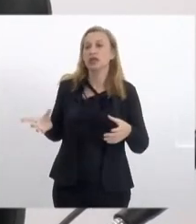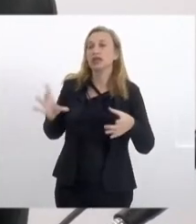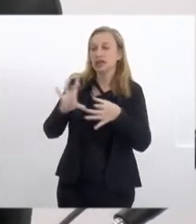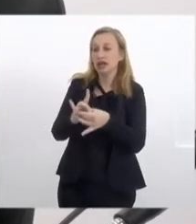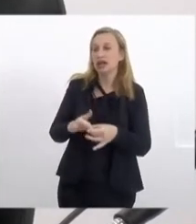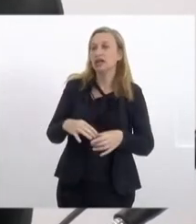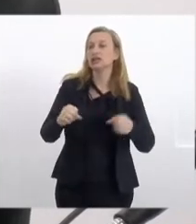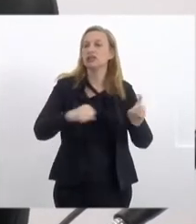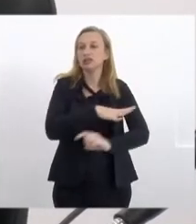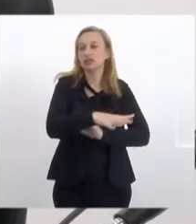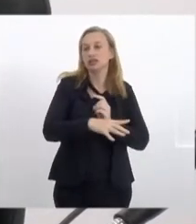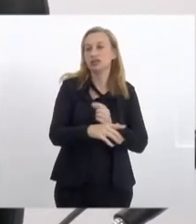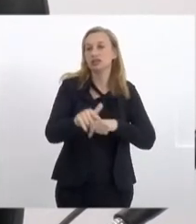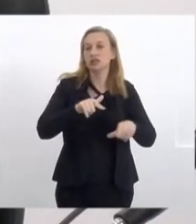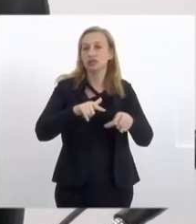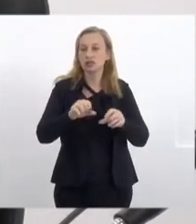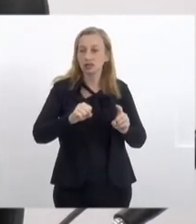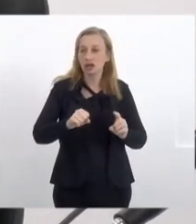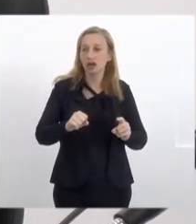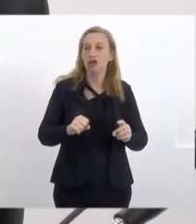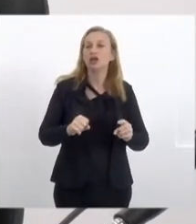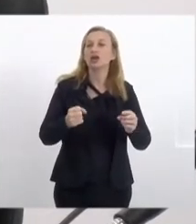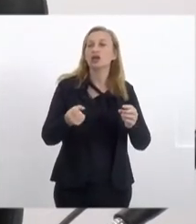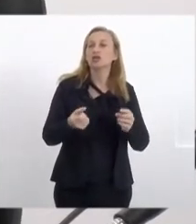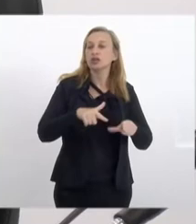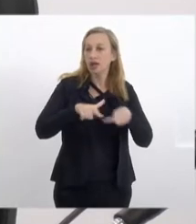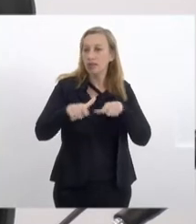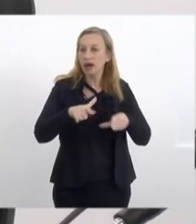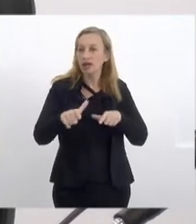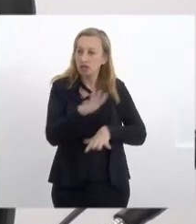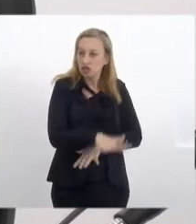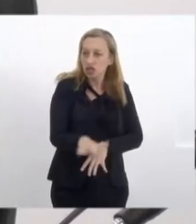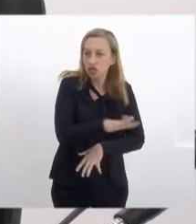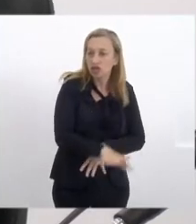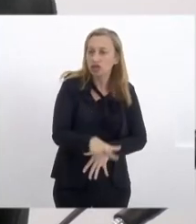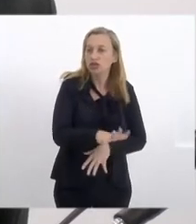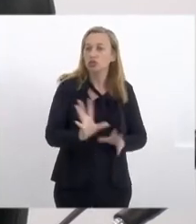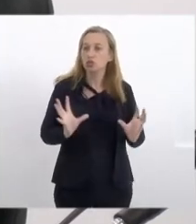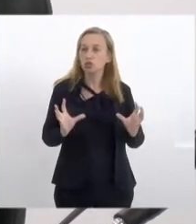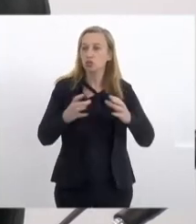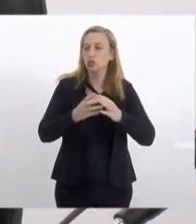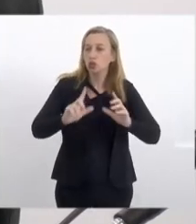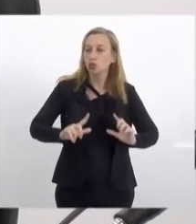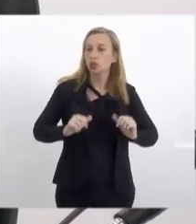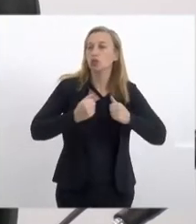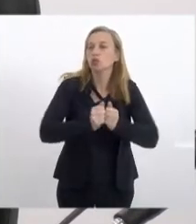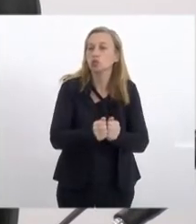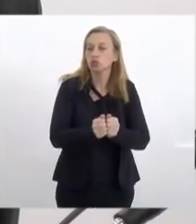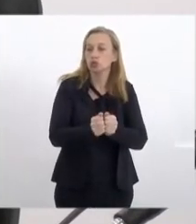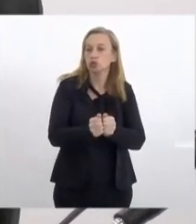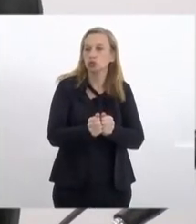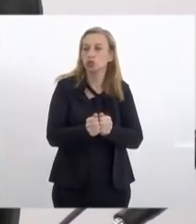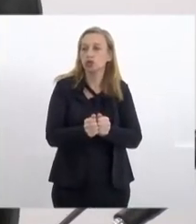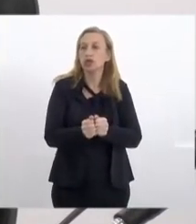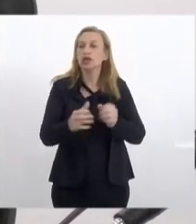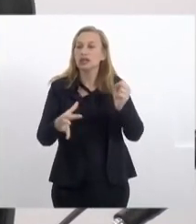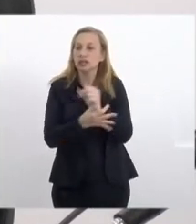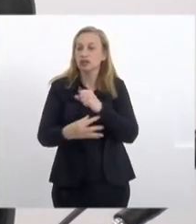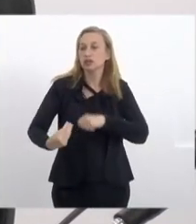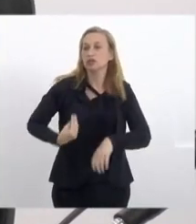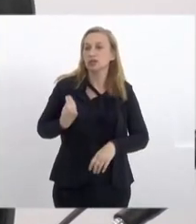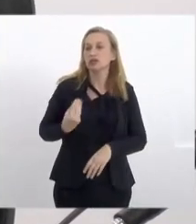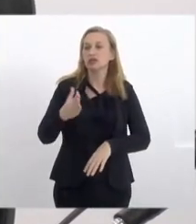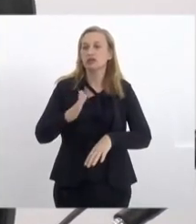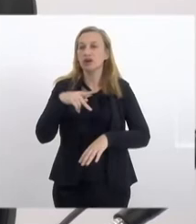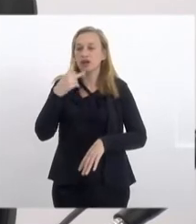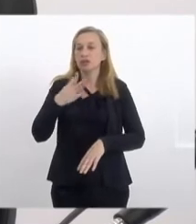social, como trabalho infantil, exploração infantil, e vamos fazer uma atuação em conjunto com as forças do Segurança Presente, e aqui reforçando mais